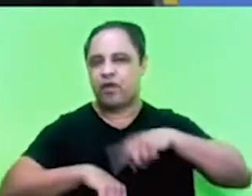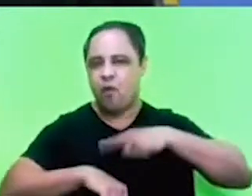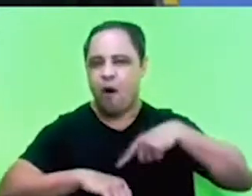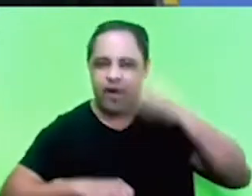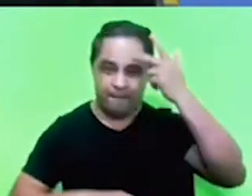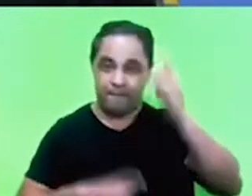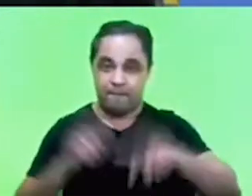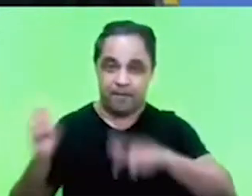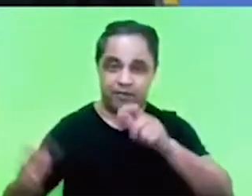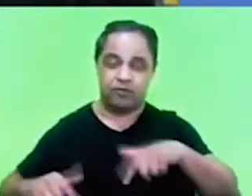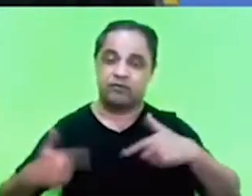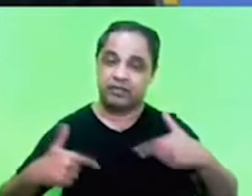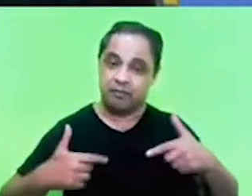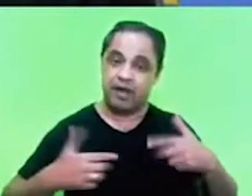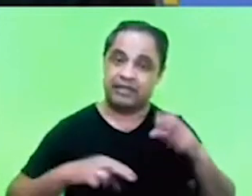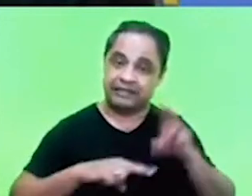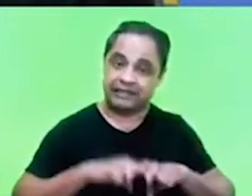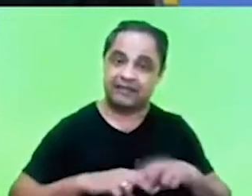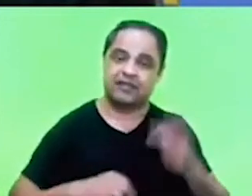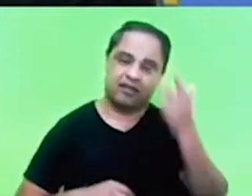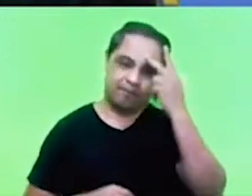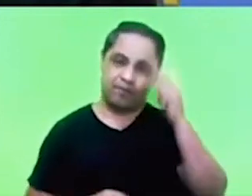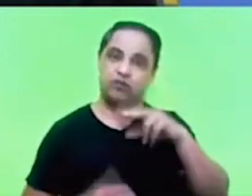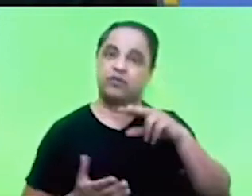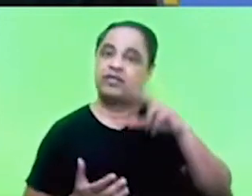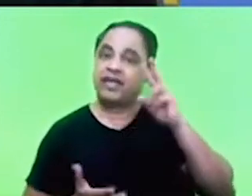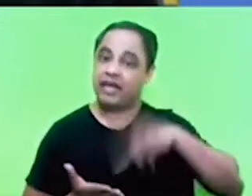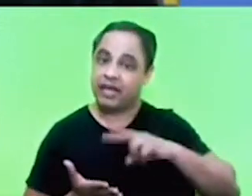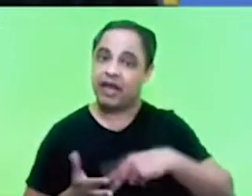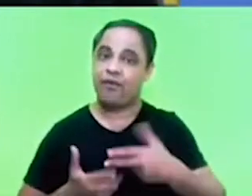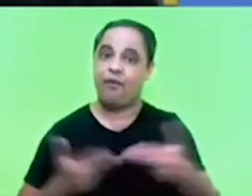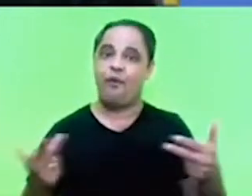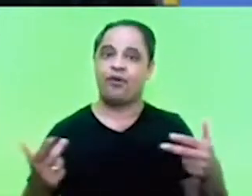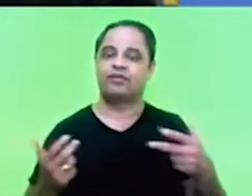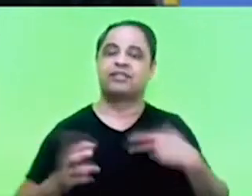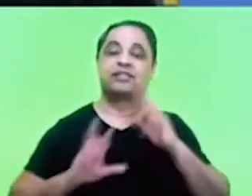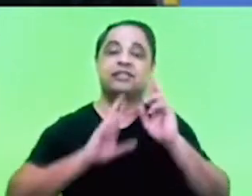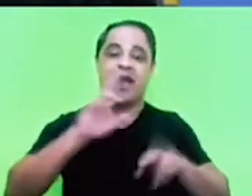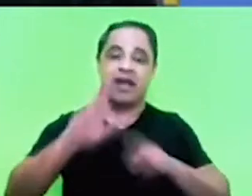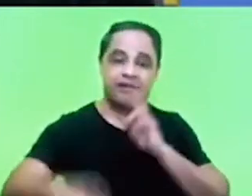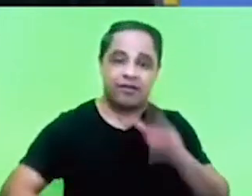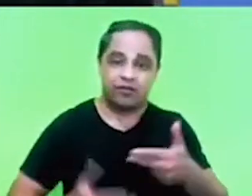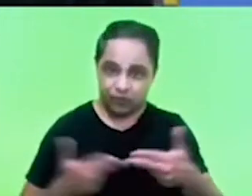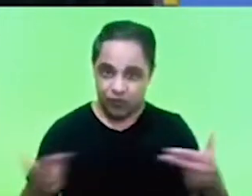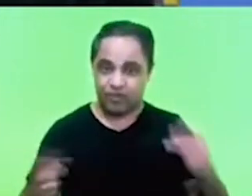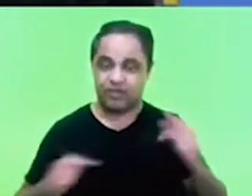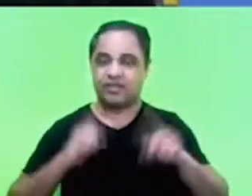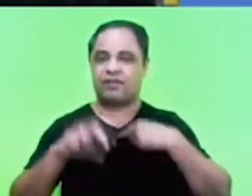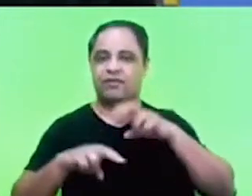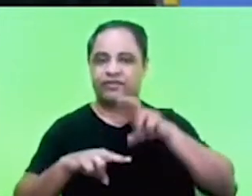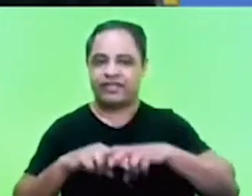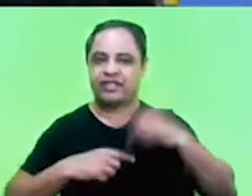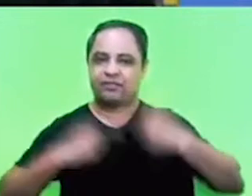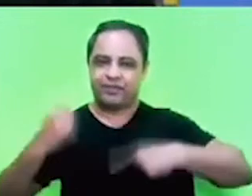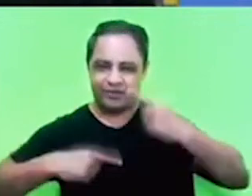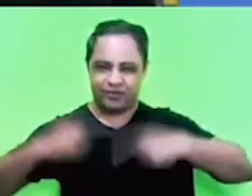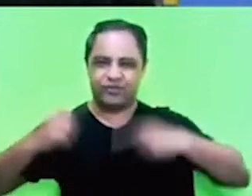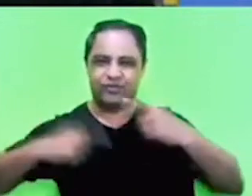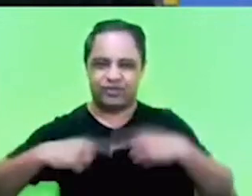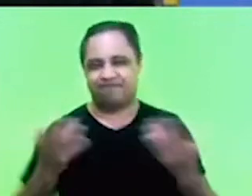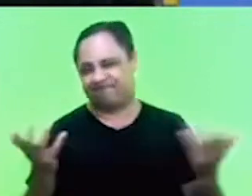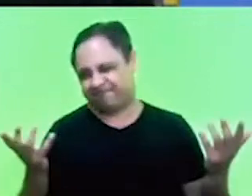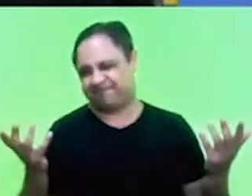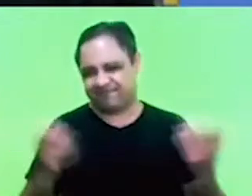pessoas que vão sentar lá, são pessoas que leem coisas, que dão retorno das coisas, que depois sentam para discutir com as pessoas. Então, assim,